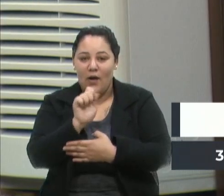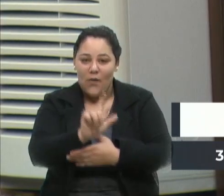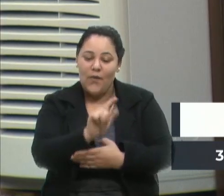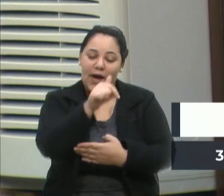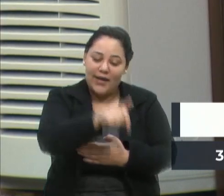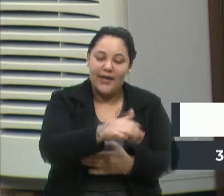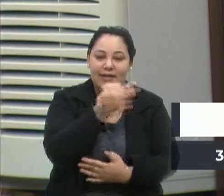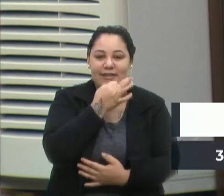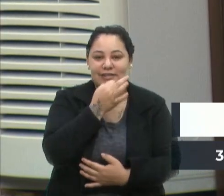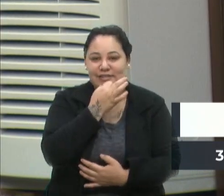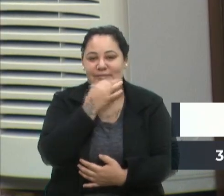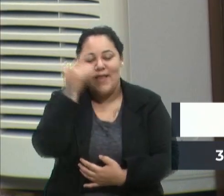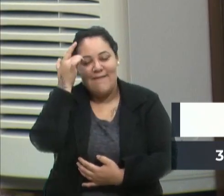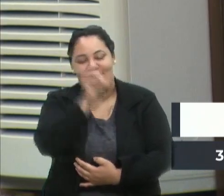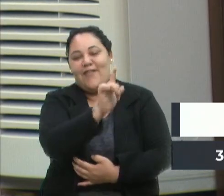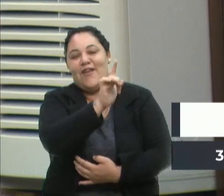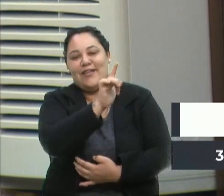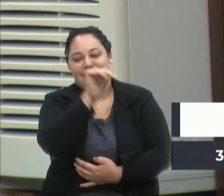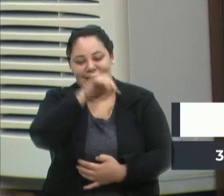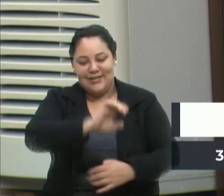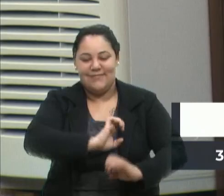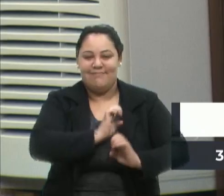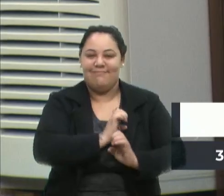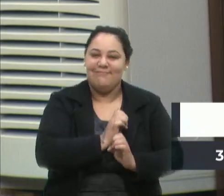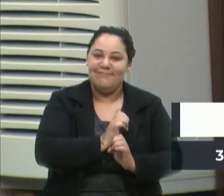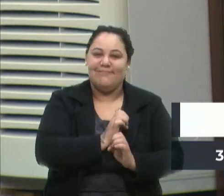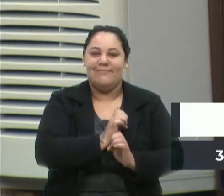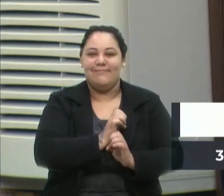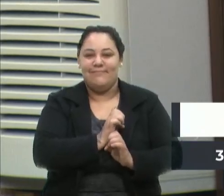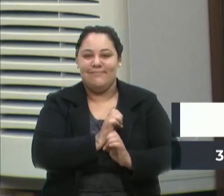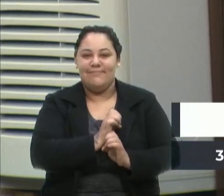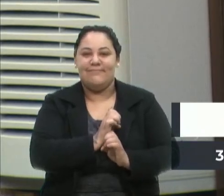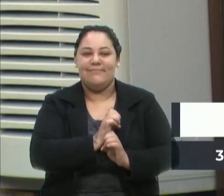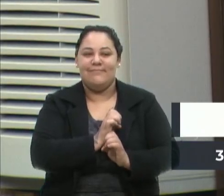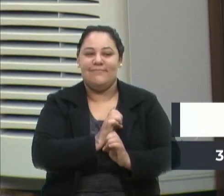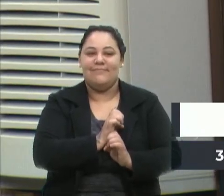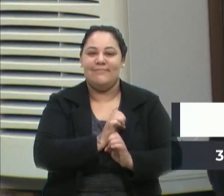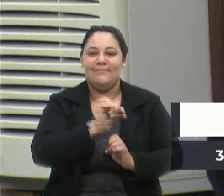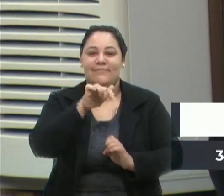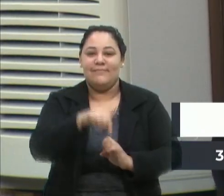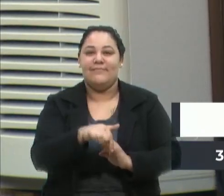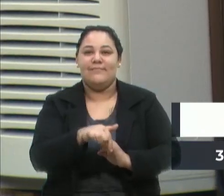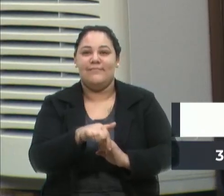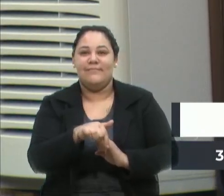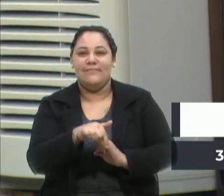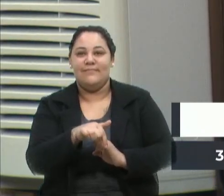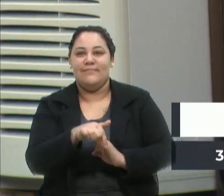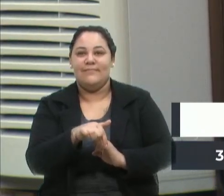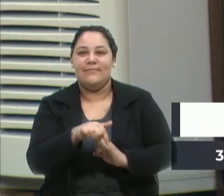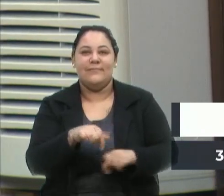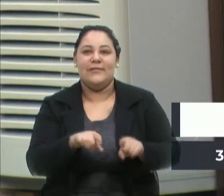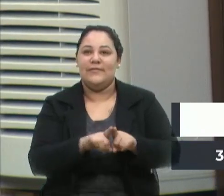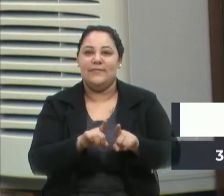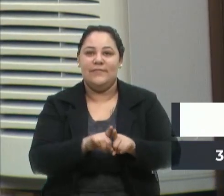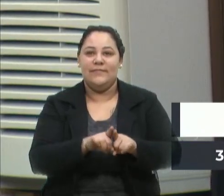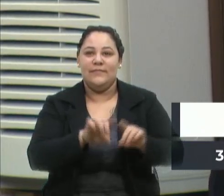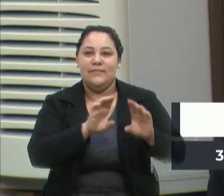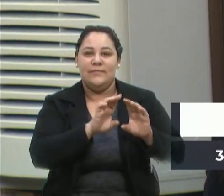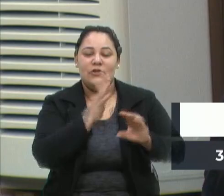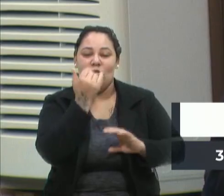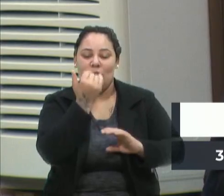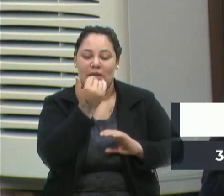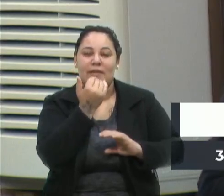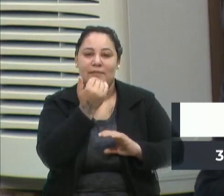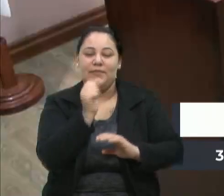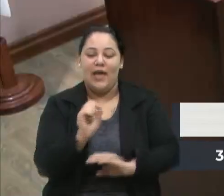e pela vitória desse empreendimento. E convido a comunidade também a conhecer o Teranga, restaurante de comida senegalesa.